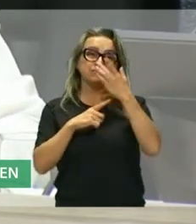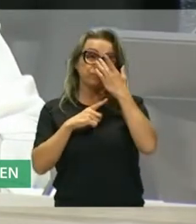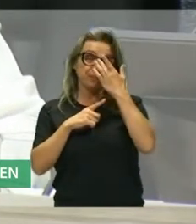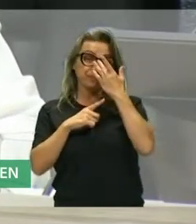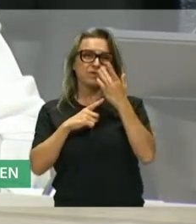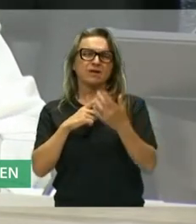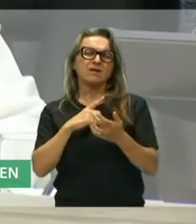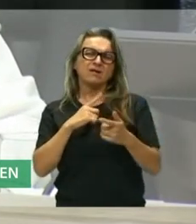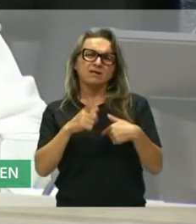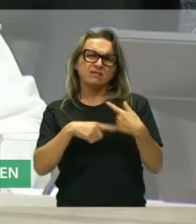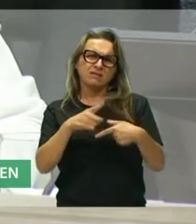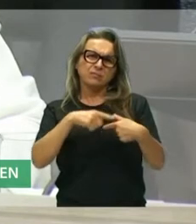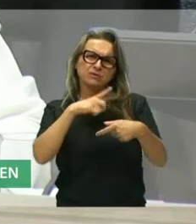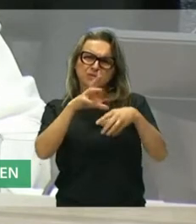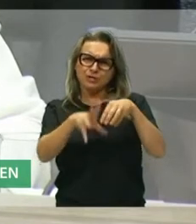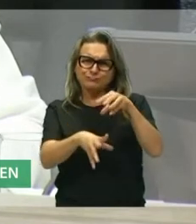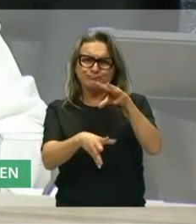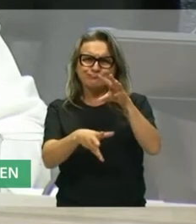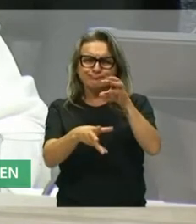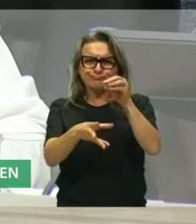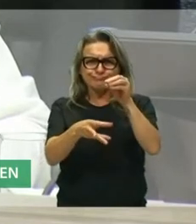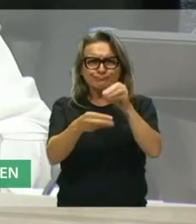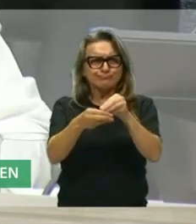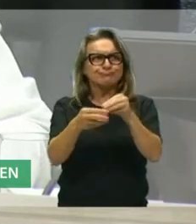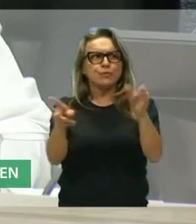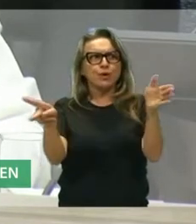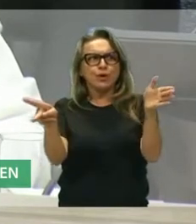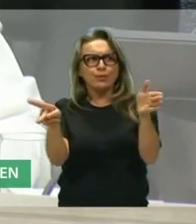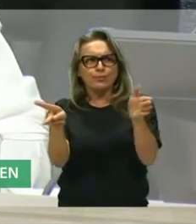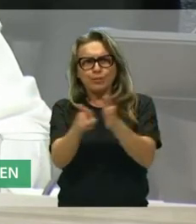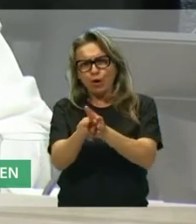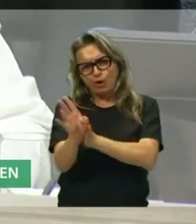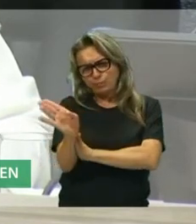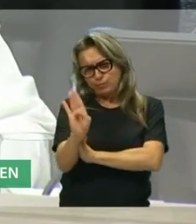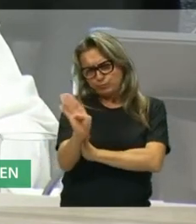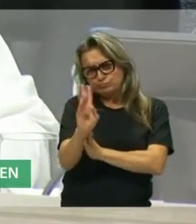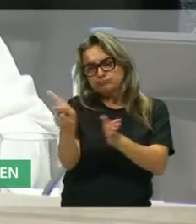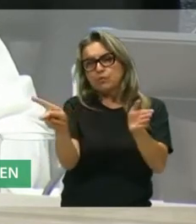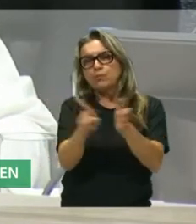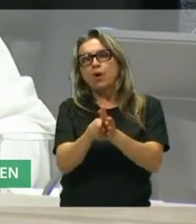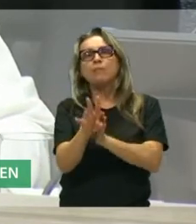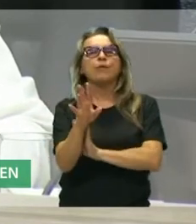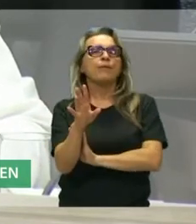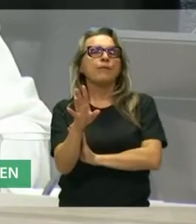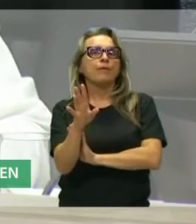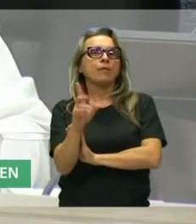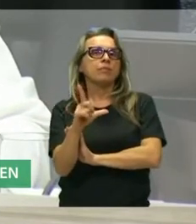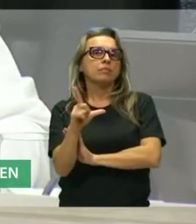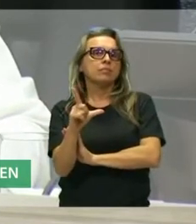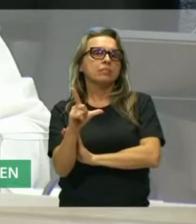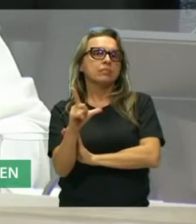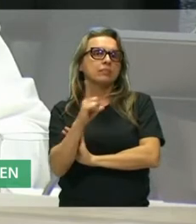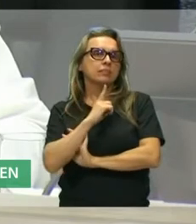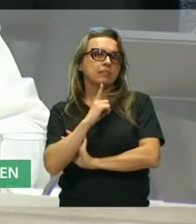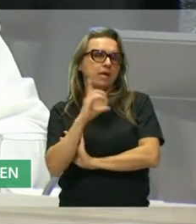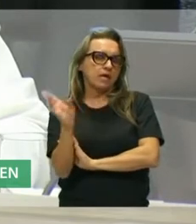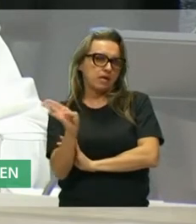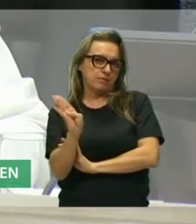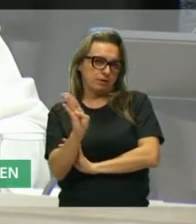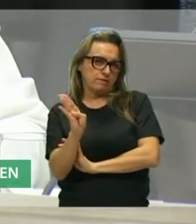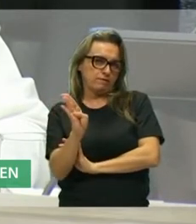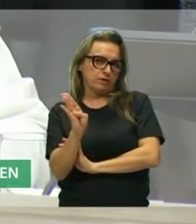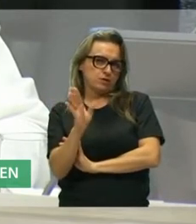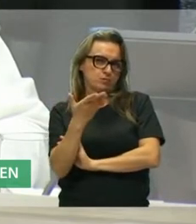não trouxe esse número assim dividido como você perguntou, mas nós temos incentivos na ordem de mais ou